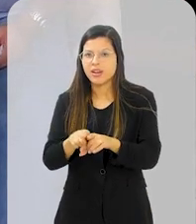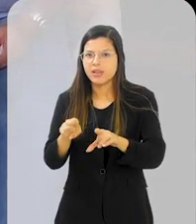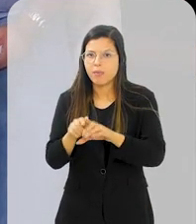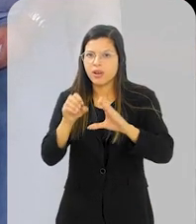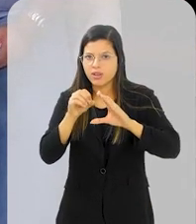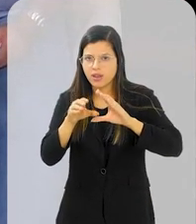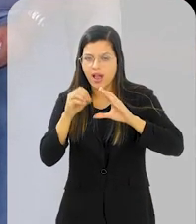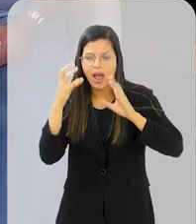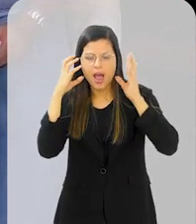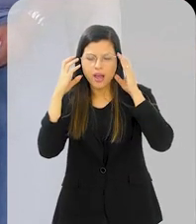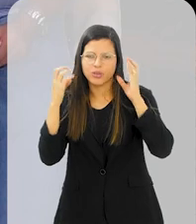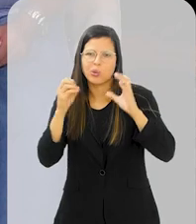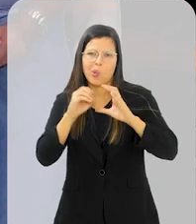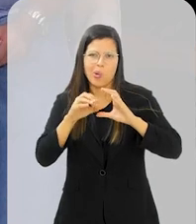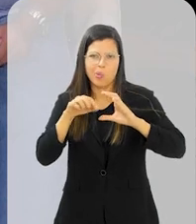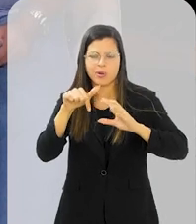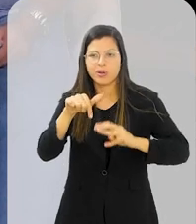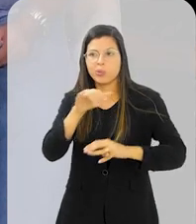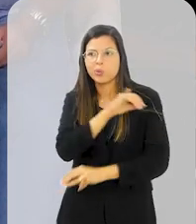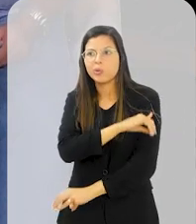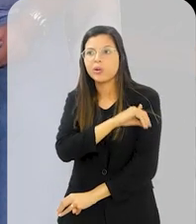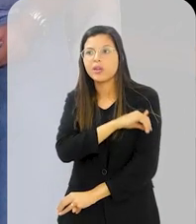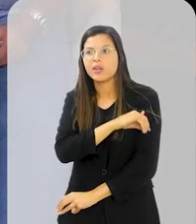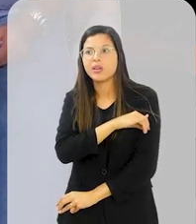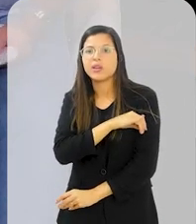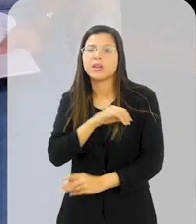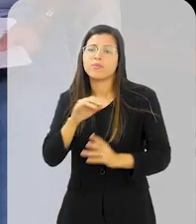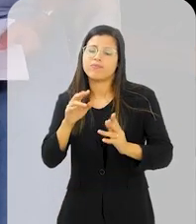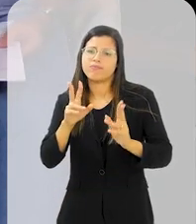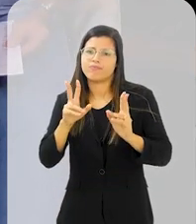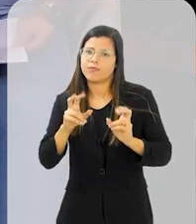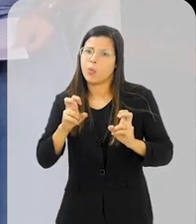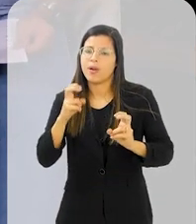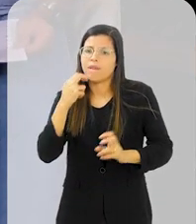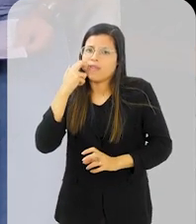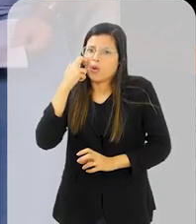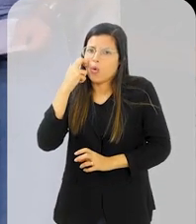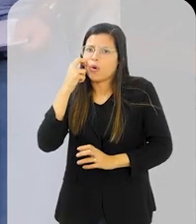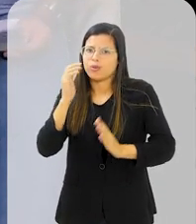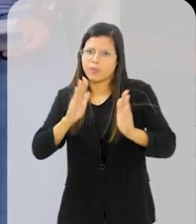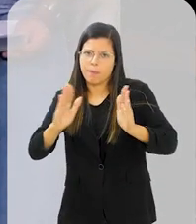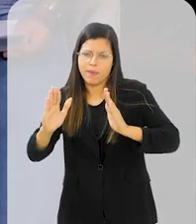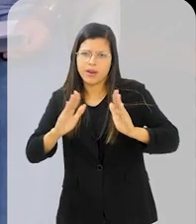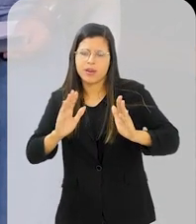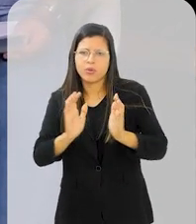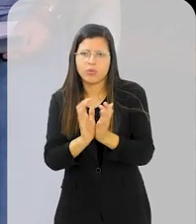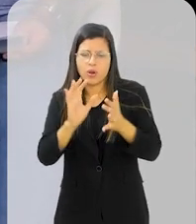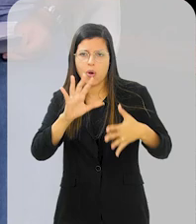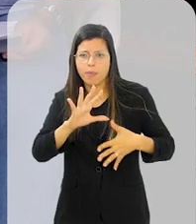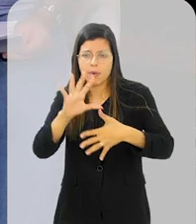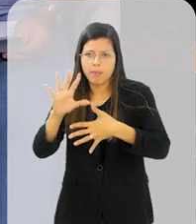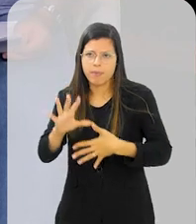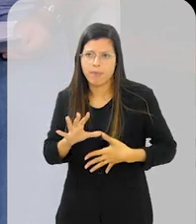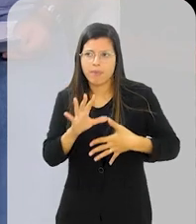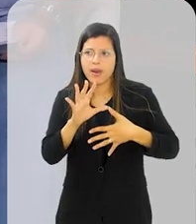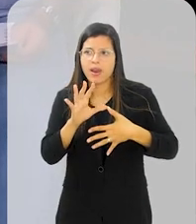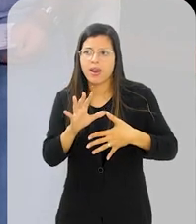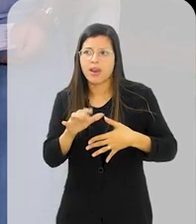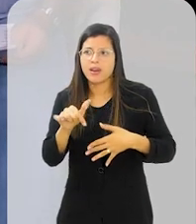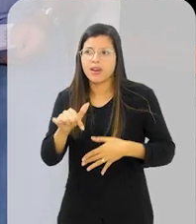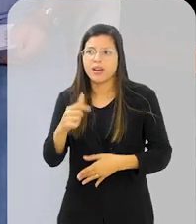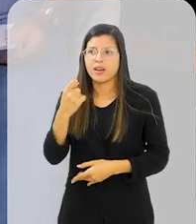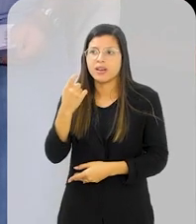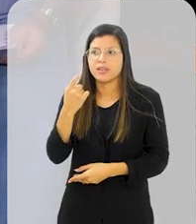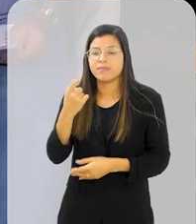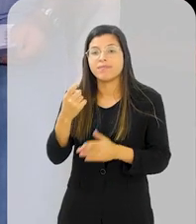Rádio Globo aqui do Rio de Janeiro, foi a pífia campanha que a seleção brasileira teve na Copa América e do jeito que está nas eliminatórias,